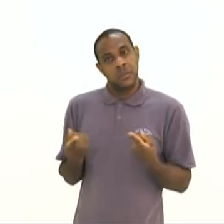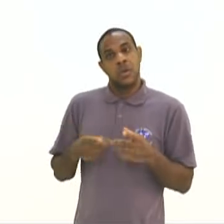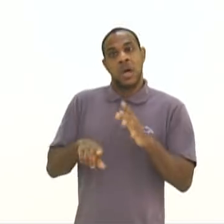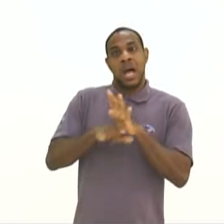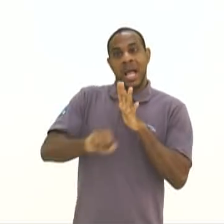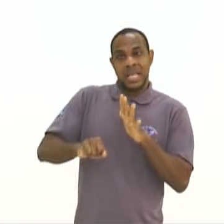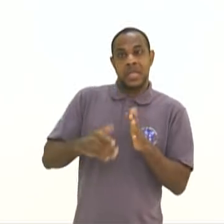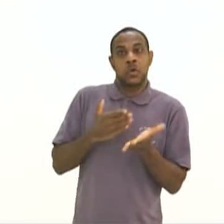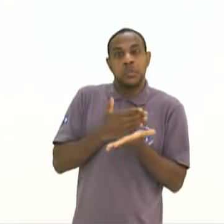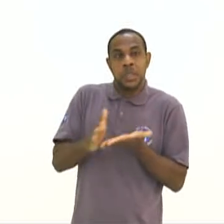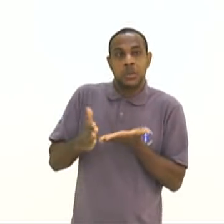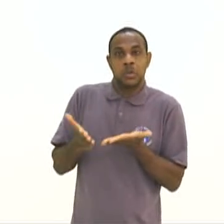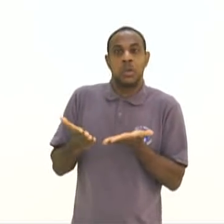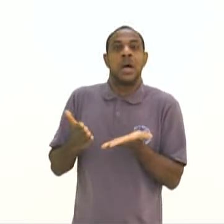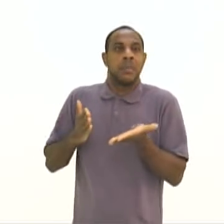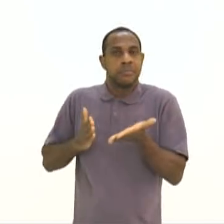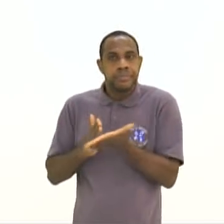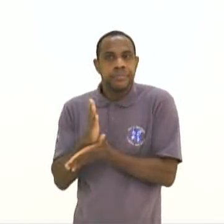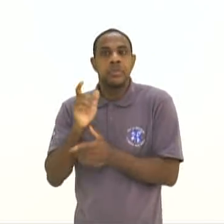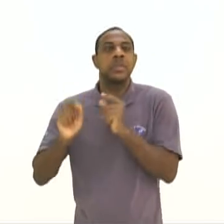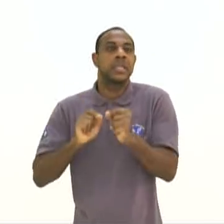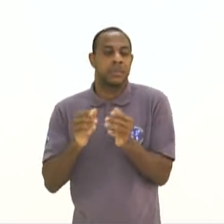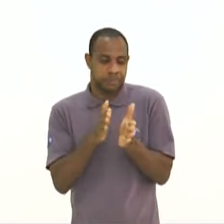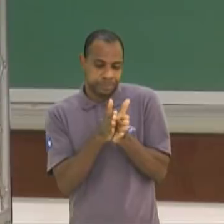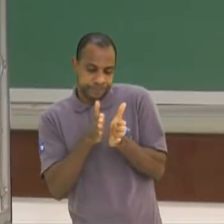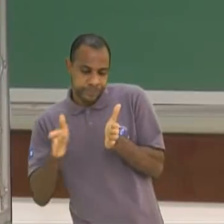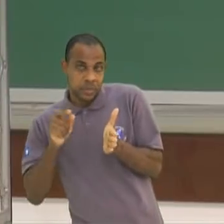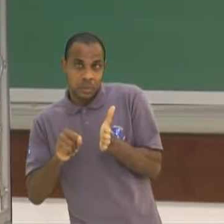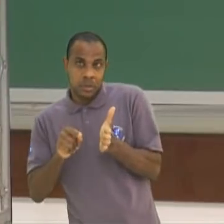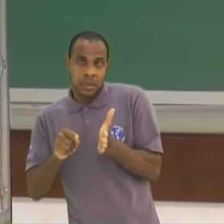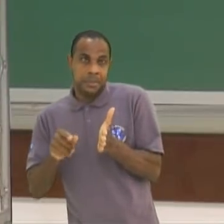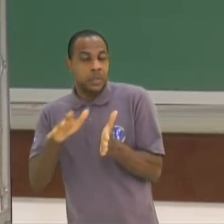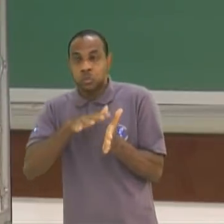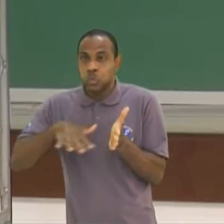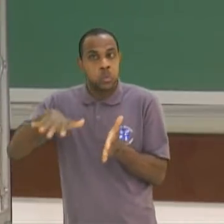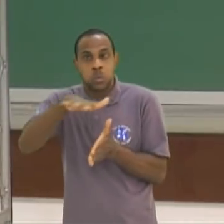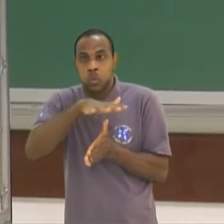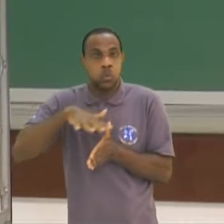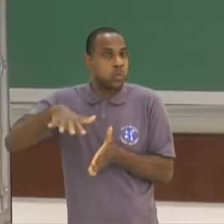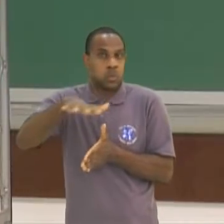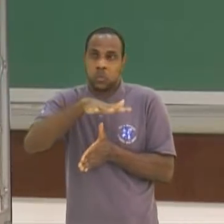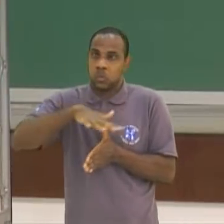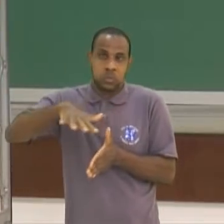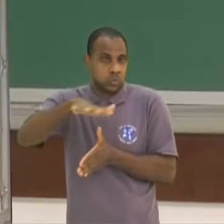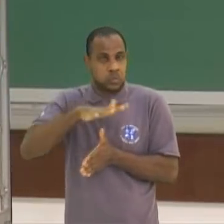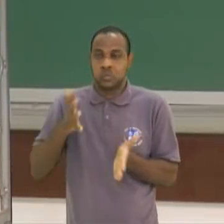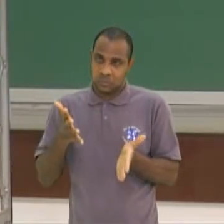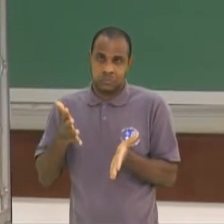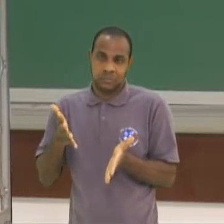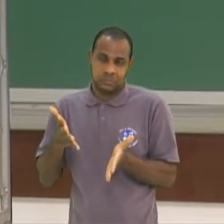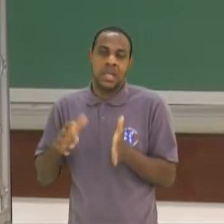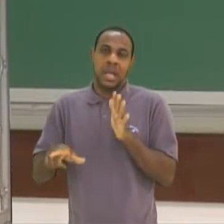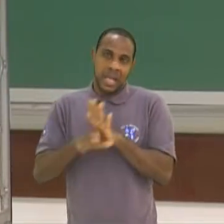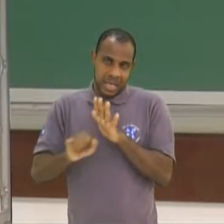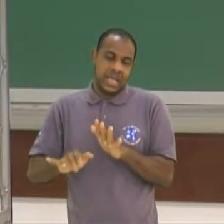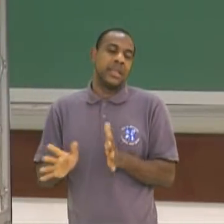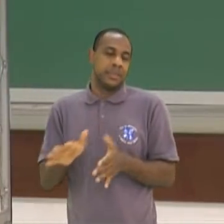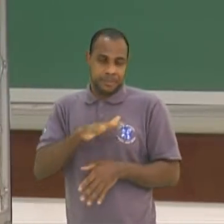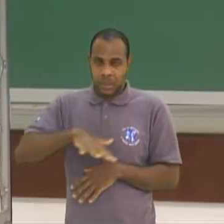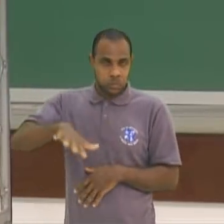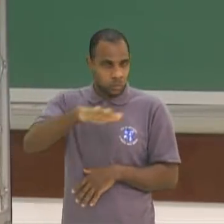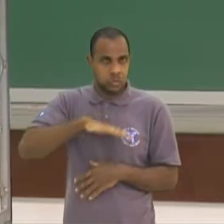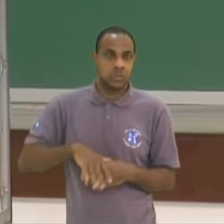para os opositores ao regime militar, quanto para os torturadores. E isso até hoje é